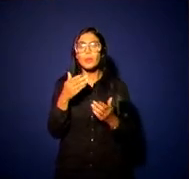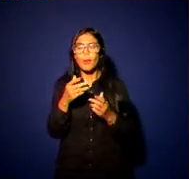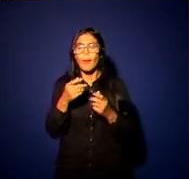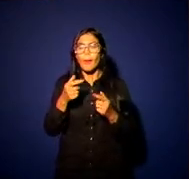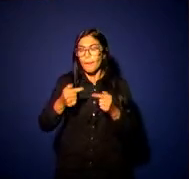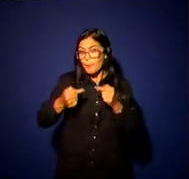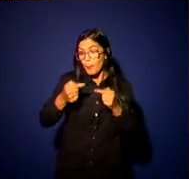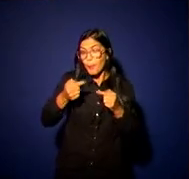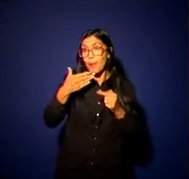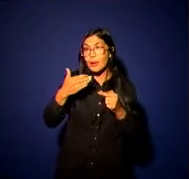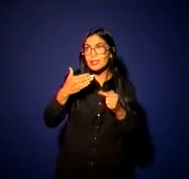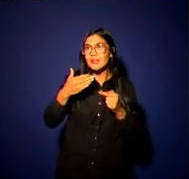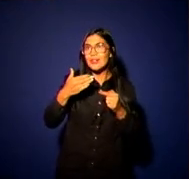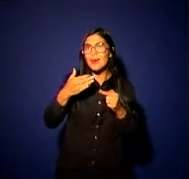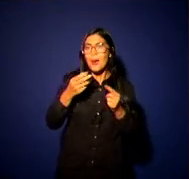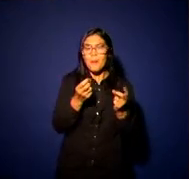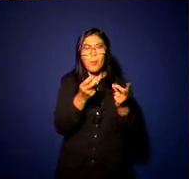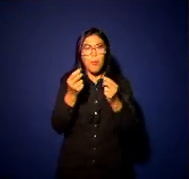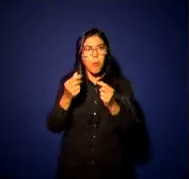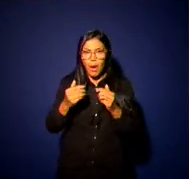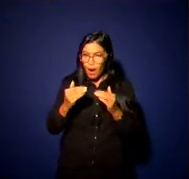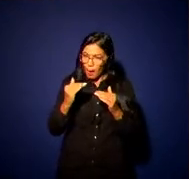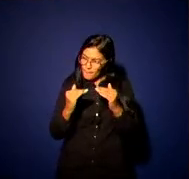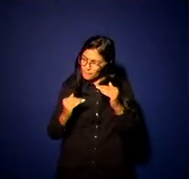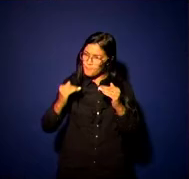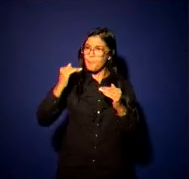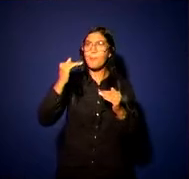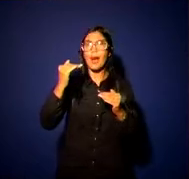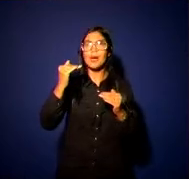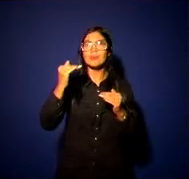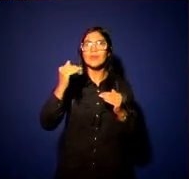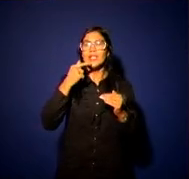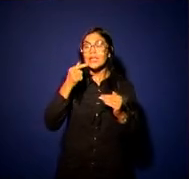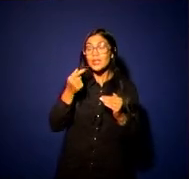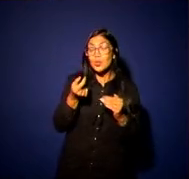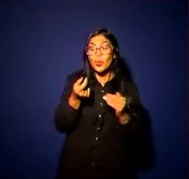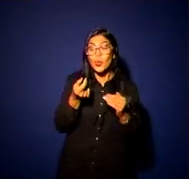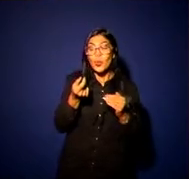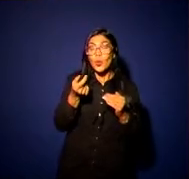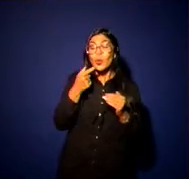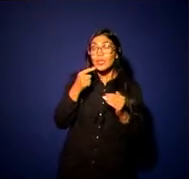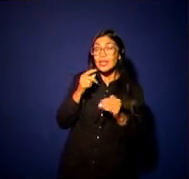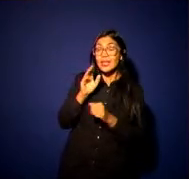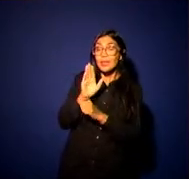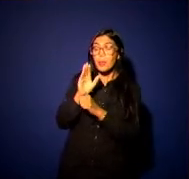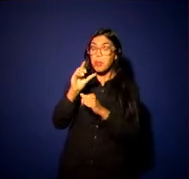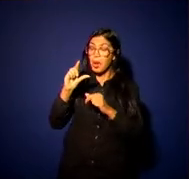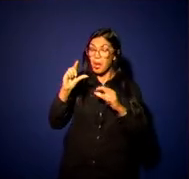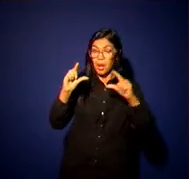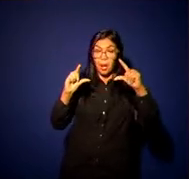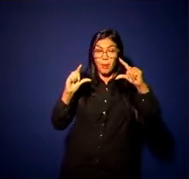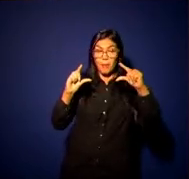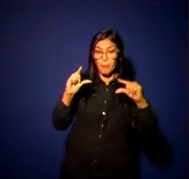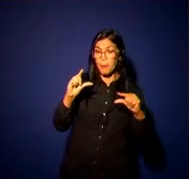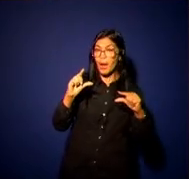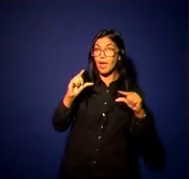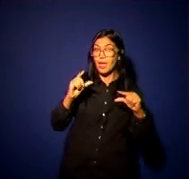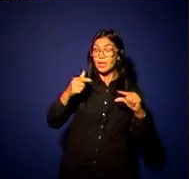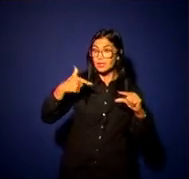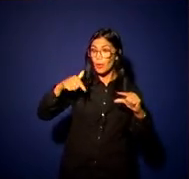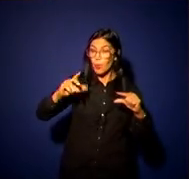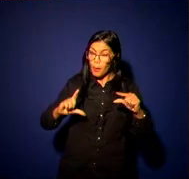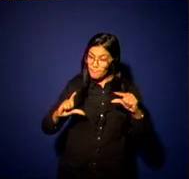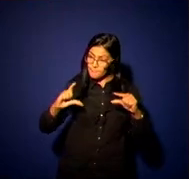porque o mercado cresceu demais nos últimos anos e a disponibilidade de recursos ela decresceu nos últimos anos então